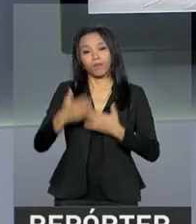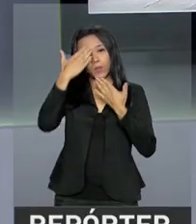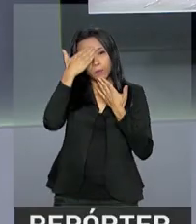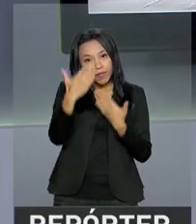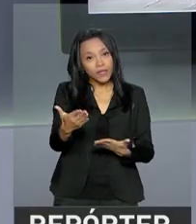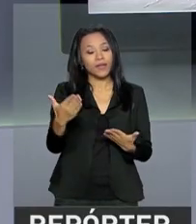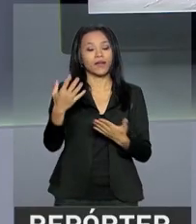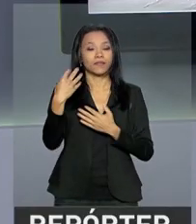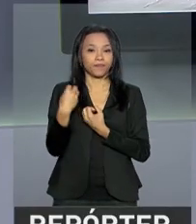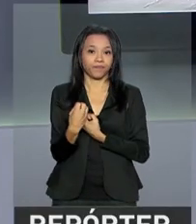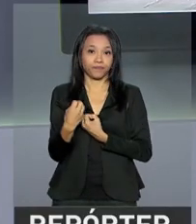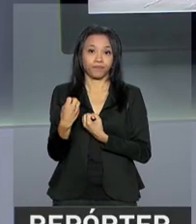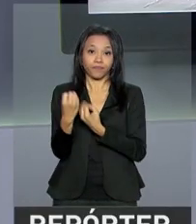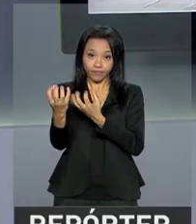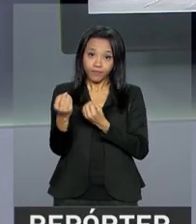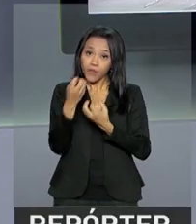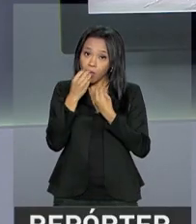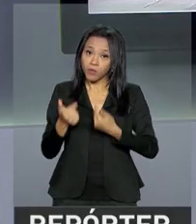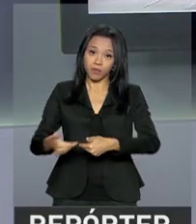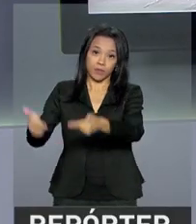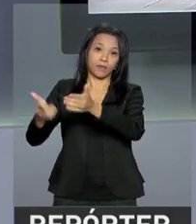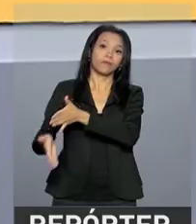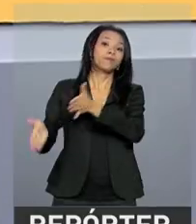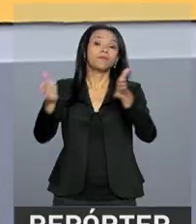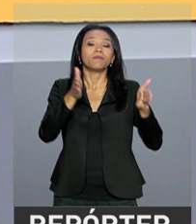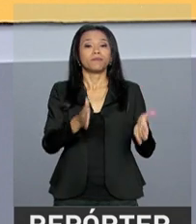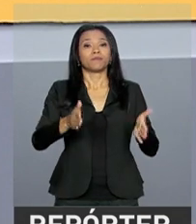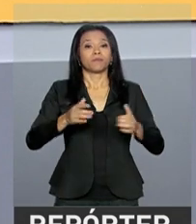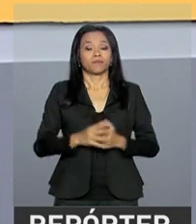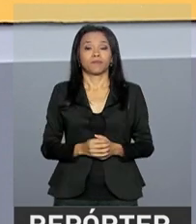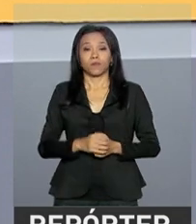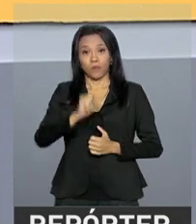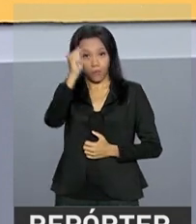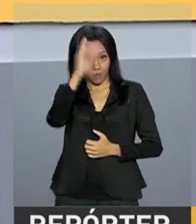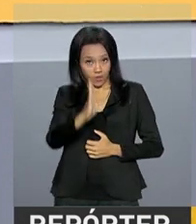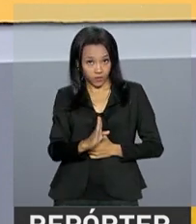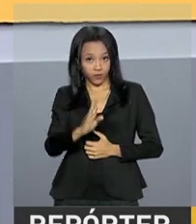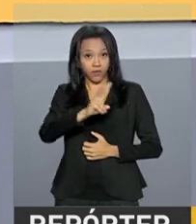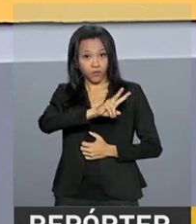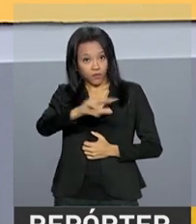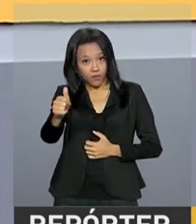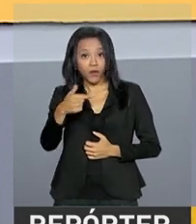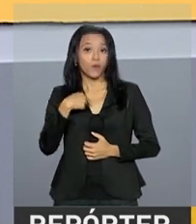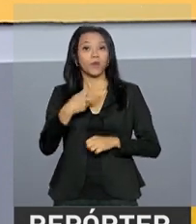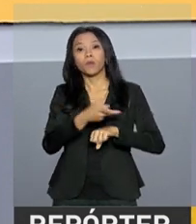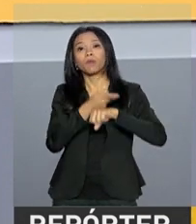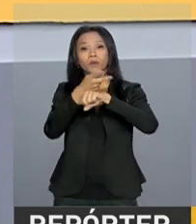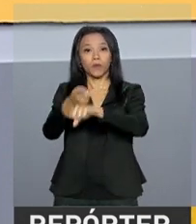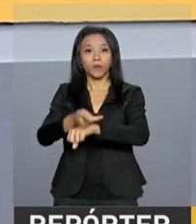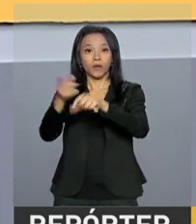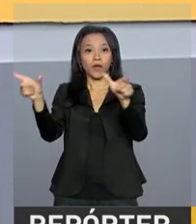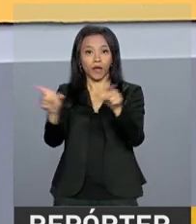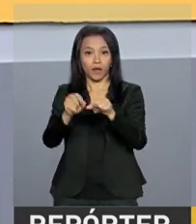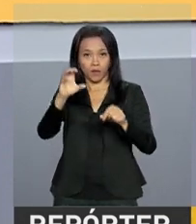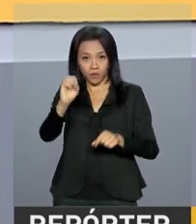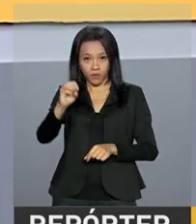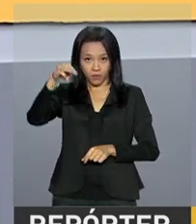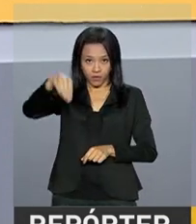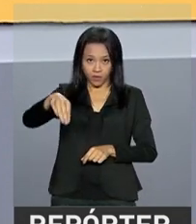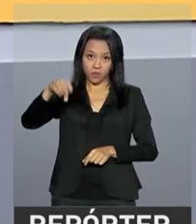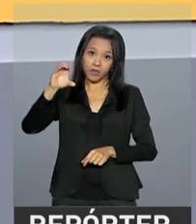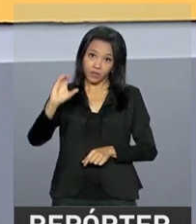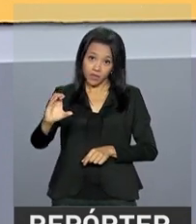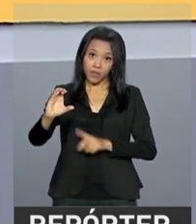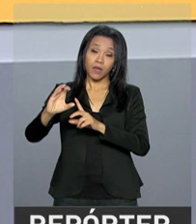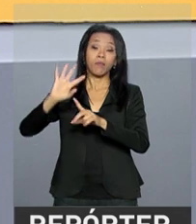obrigada nem pelas suas informações bom trabalho pra você o brasil vai recorrer à organização mundial do comércio para resolver o impasse